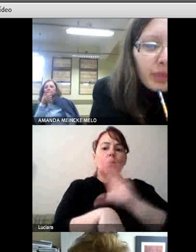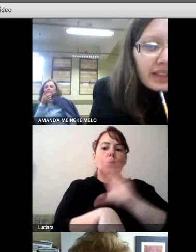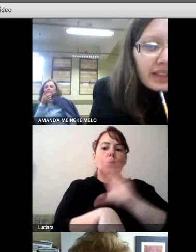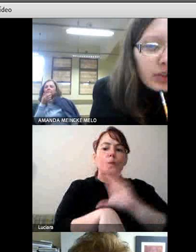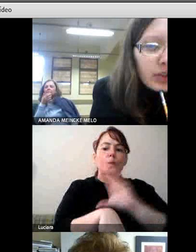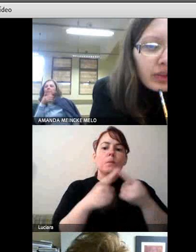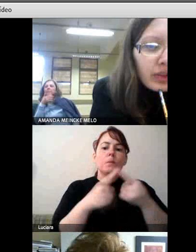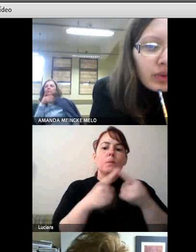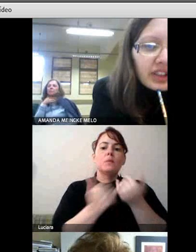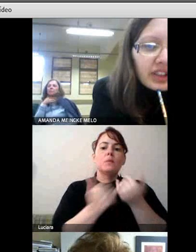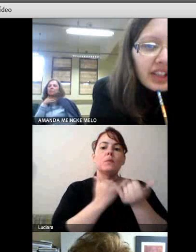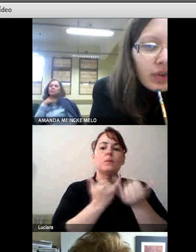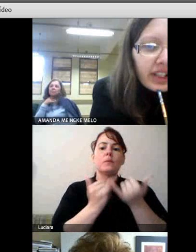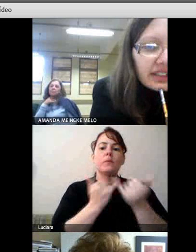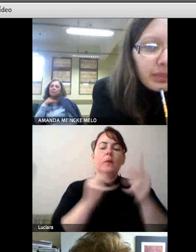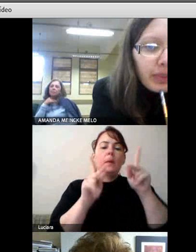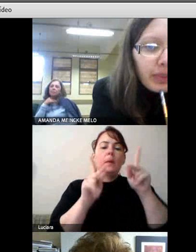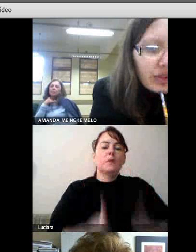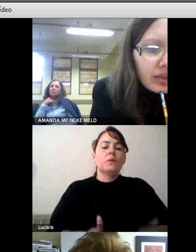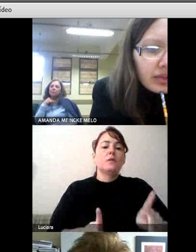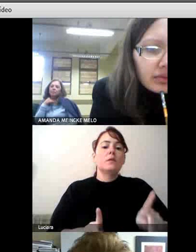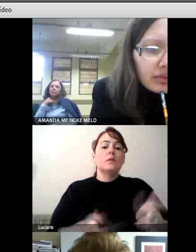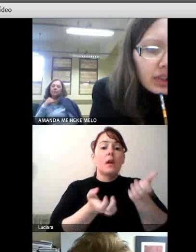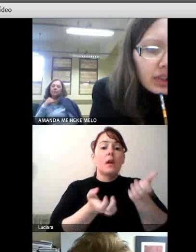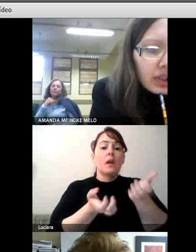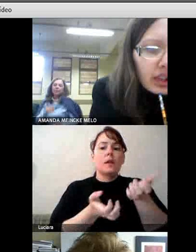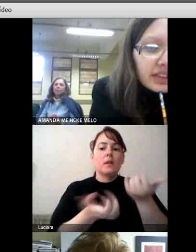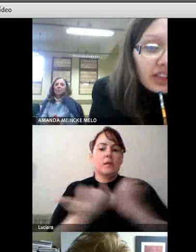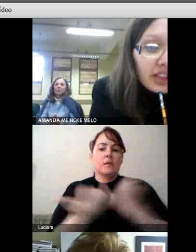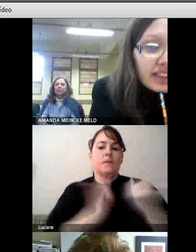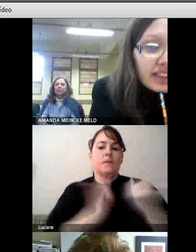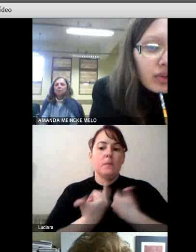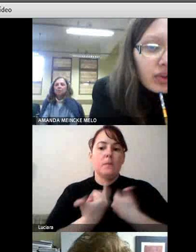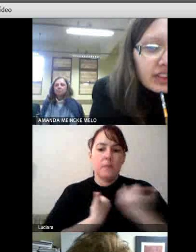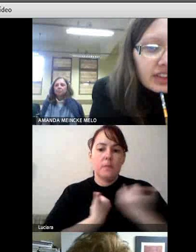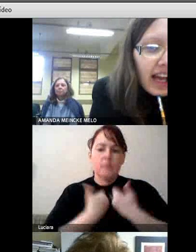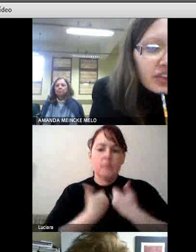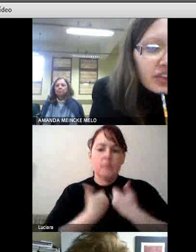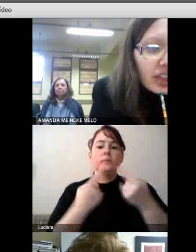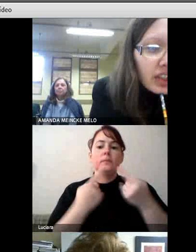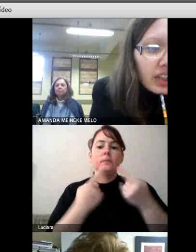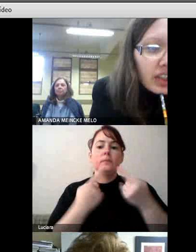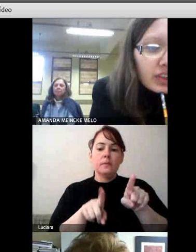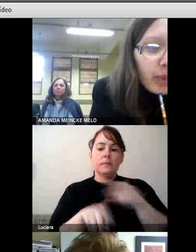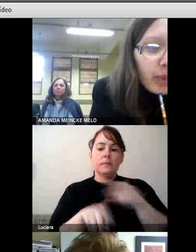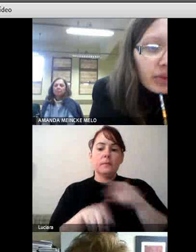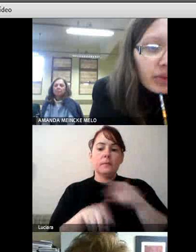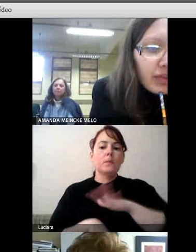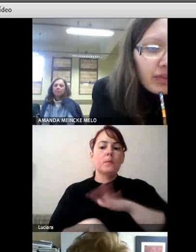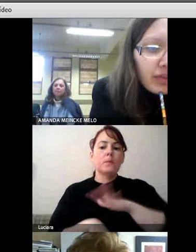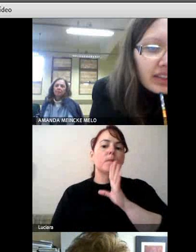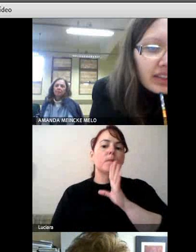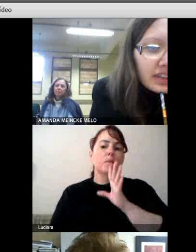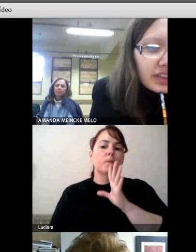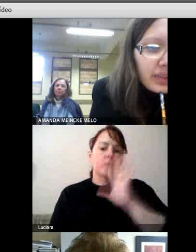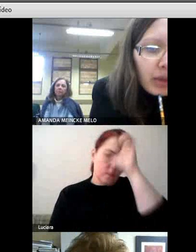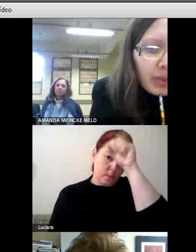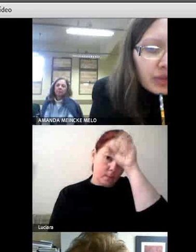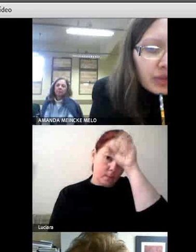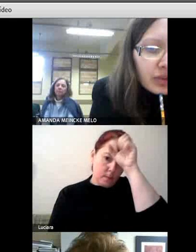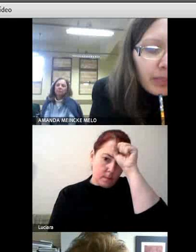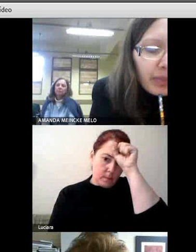mais informação pelo fazendo gosto inteiro, conhecimento. Em software e em pequenas. Se não existe curiosidade em procura espontânea da informação, sempre